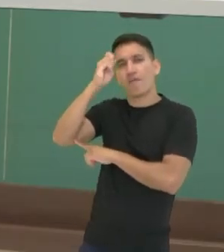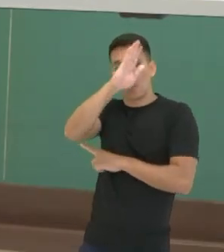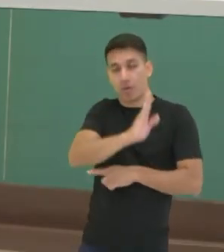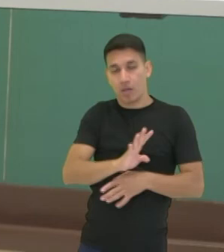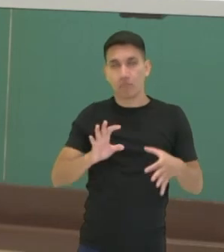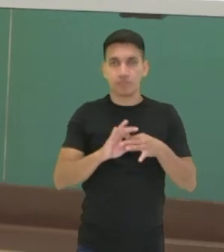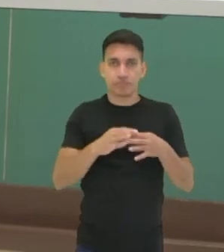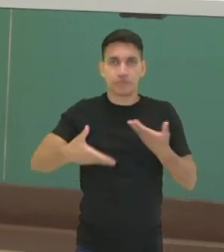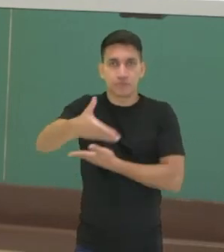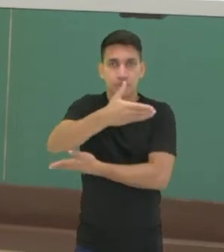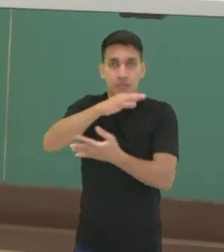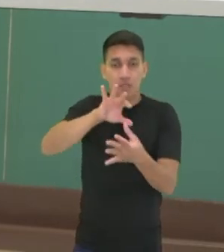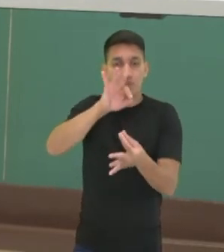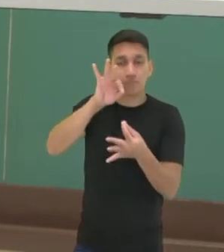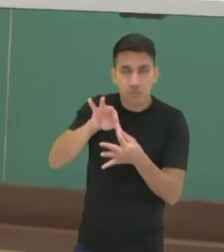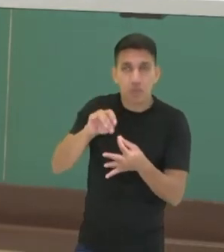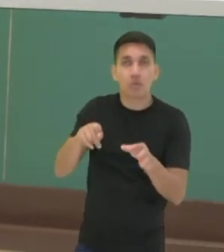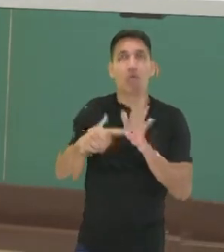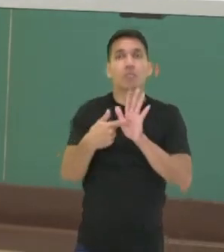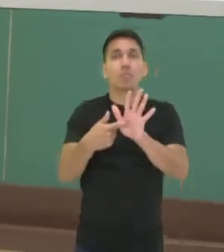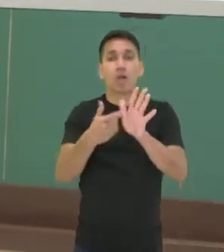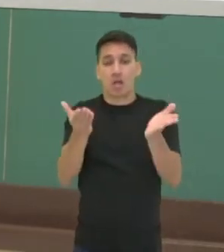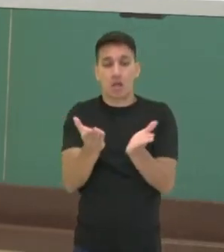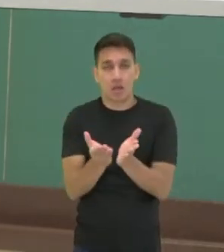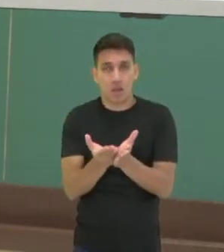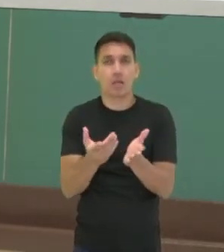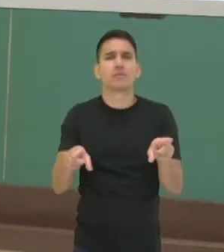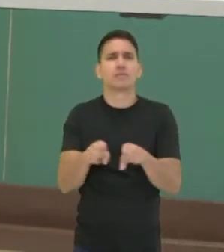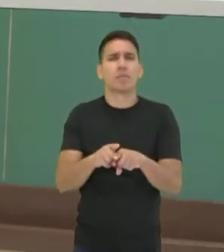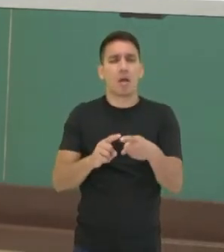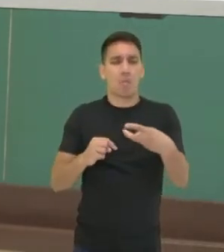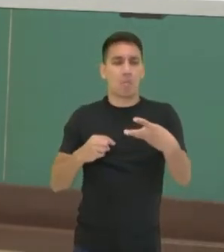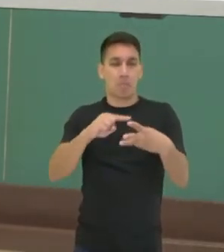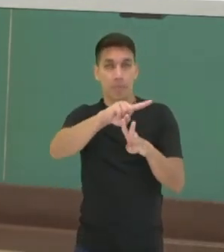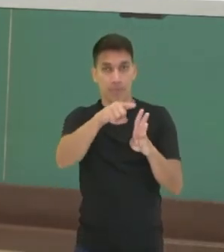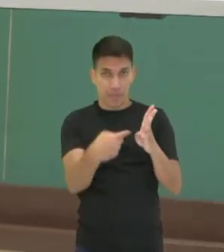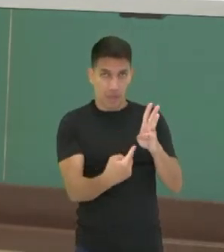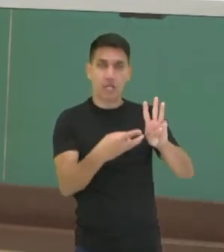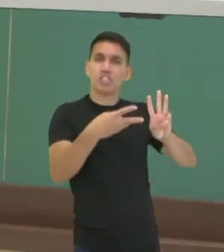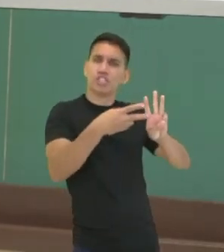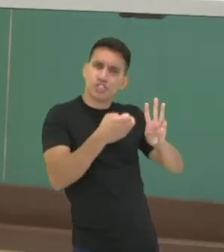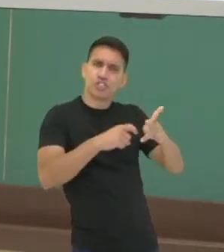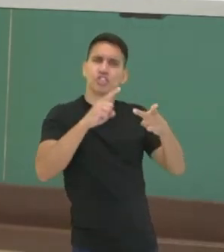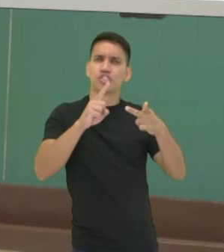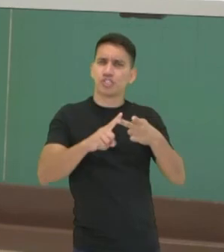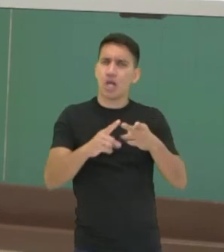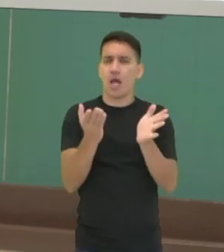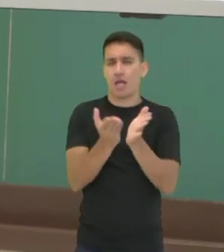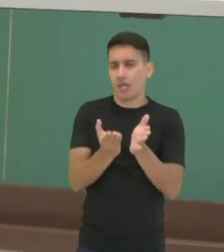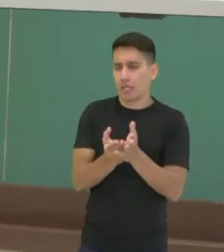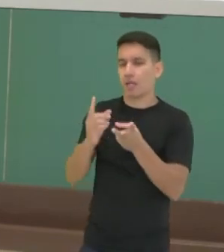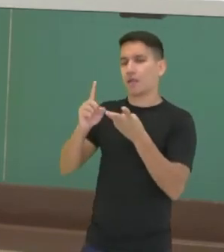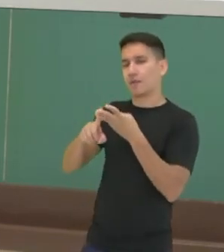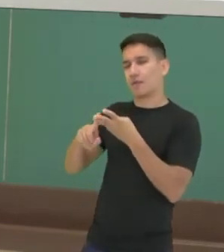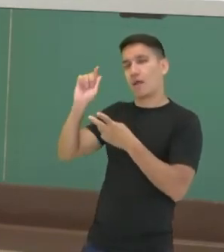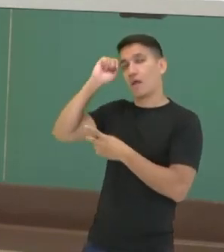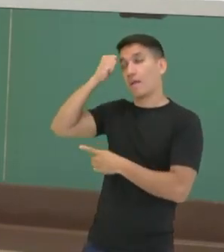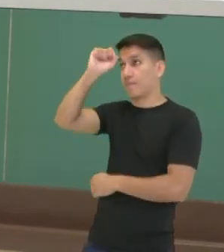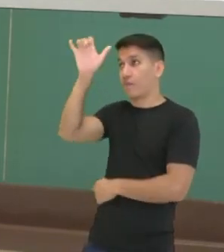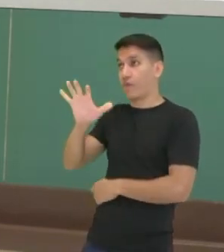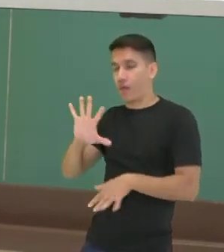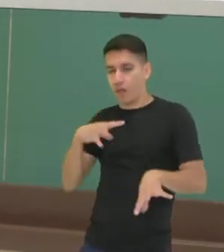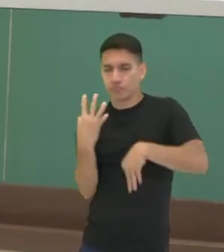brasileiras trazem elementos cristãos, afro-brasileira, indígena e formam esse sincretismo que é